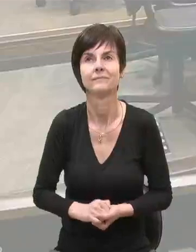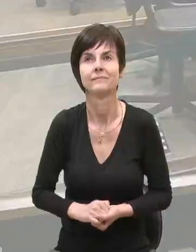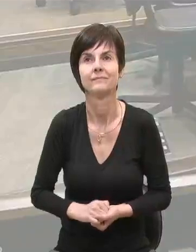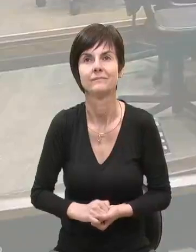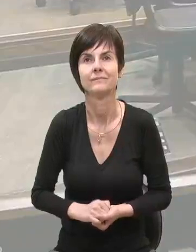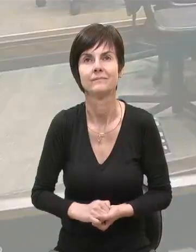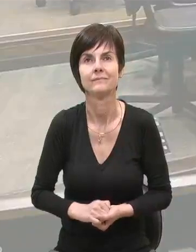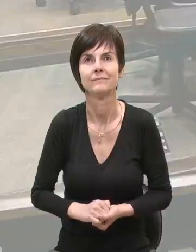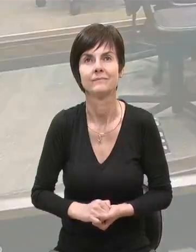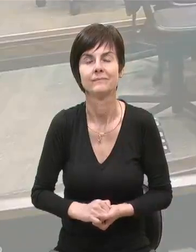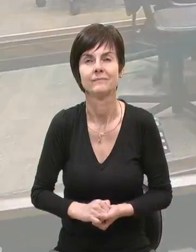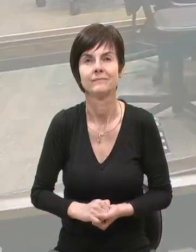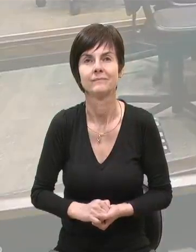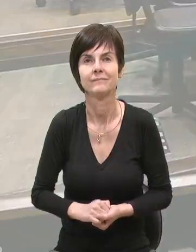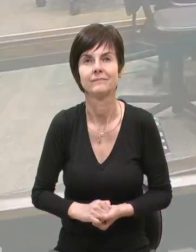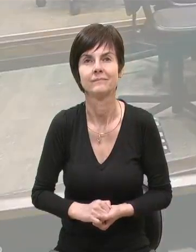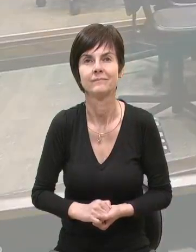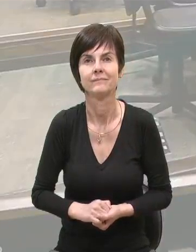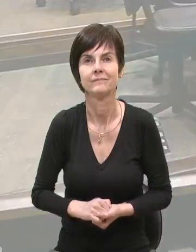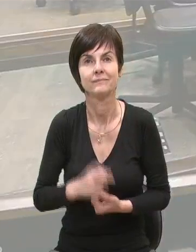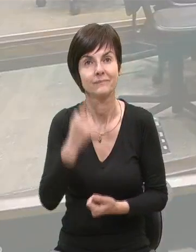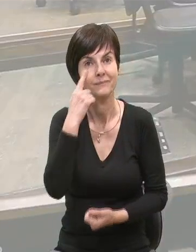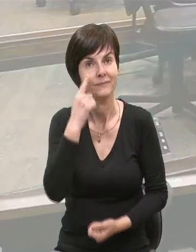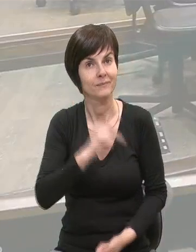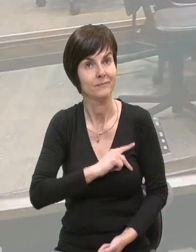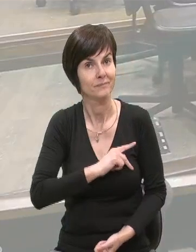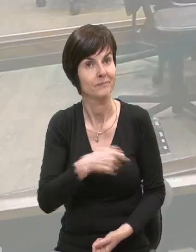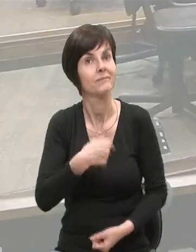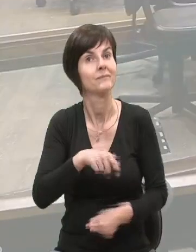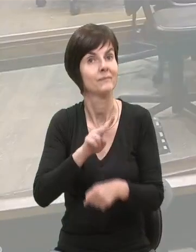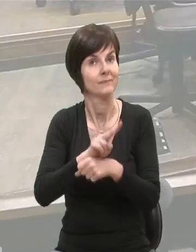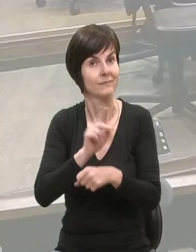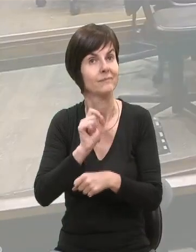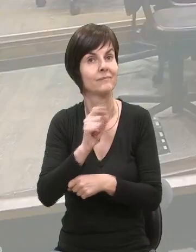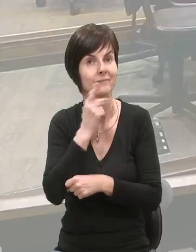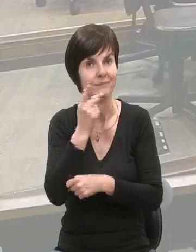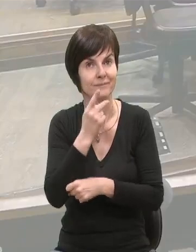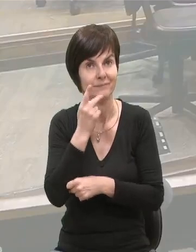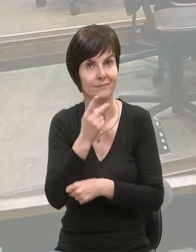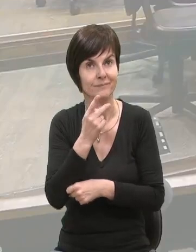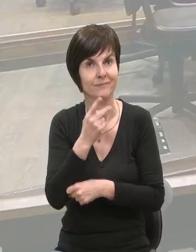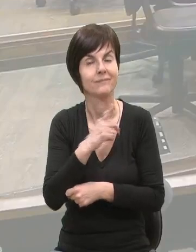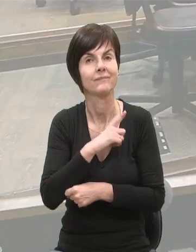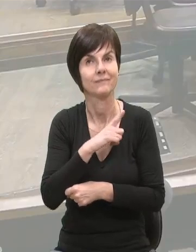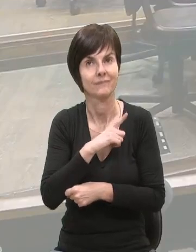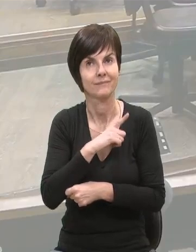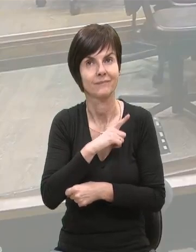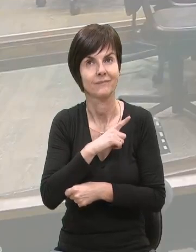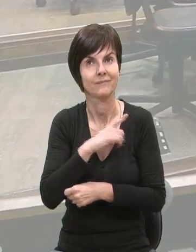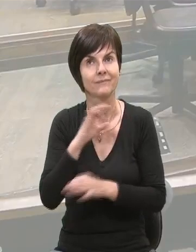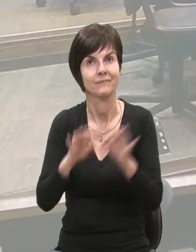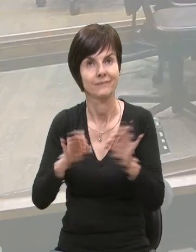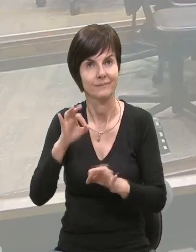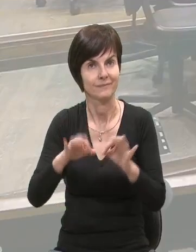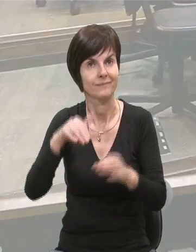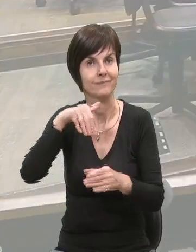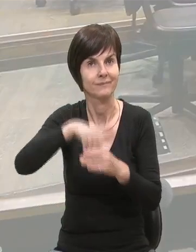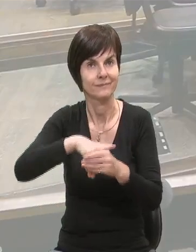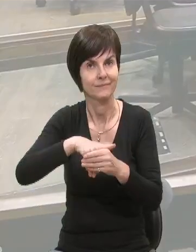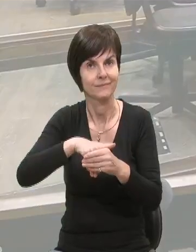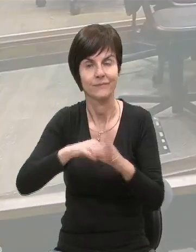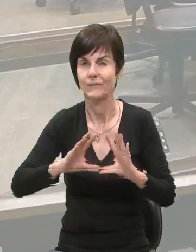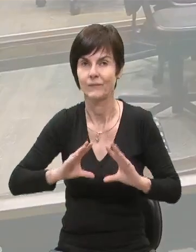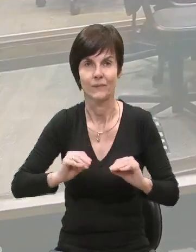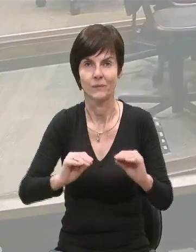Presidente, acho que a gente tem que começar a cuidar o que se fala aqui, né? Porque nós estamos no período eleitoral. Mas eu nem quero me meter